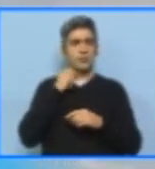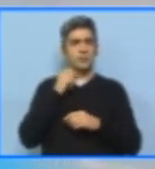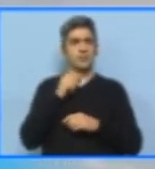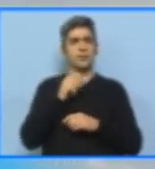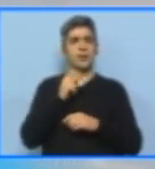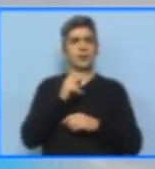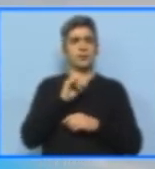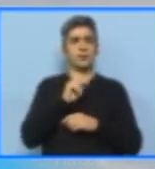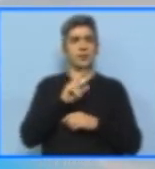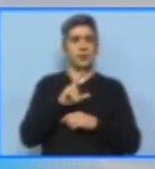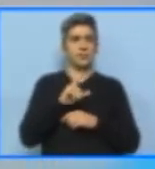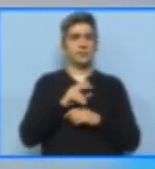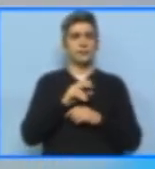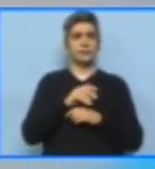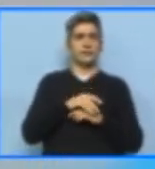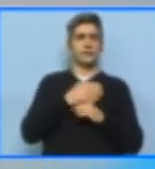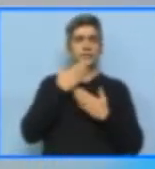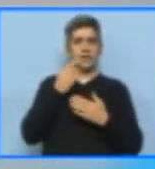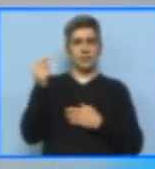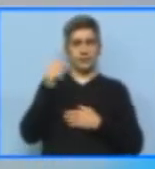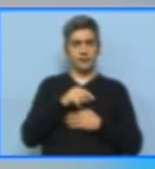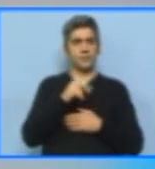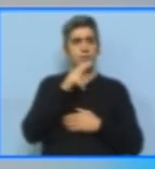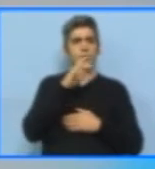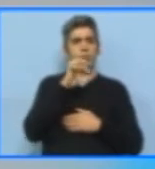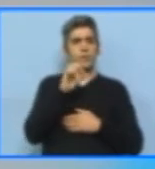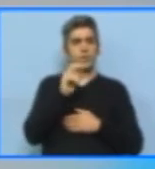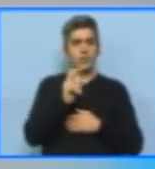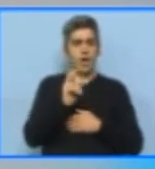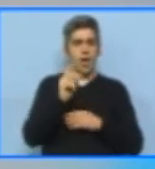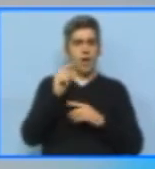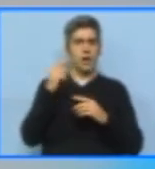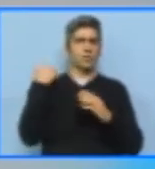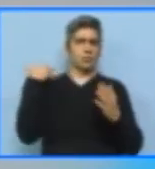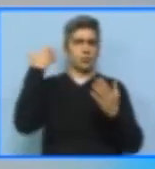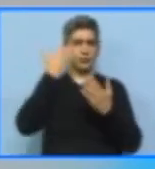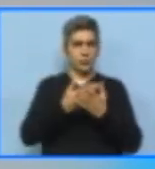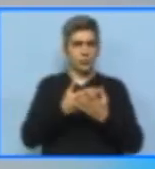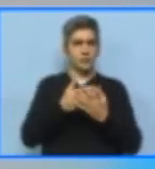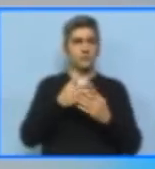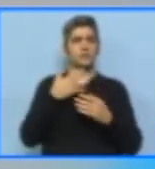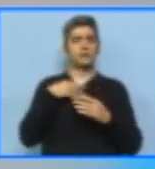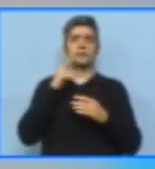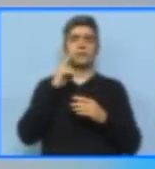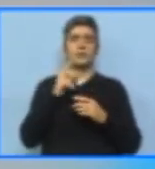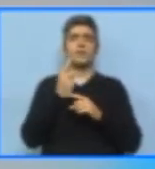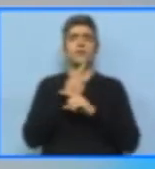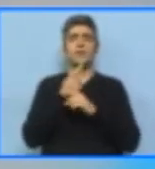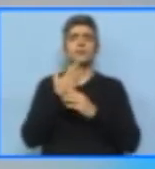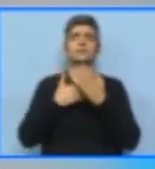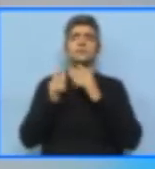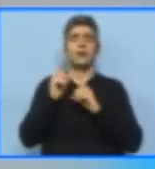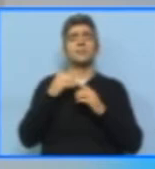entre nós. 80 anos depois e sem qualquer pretensão de fazermos algum género de arqueologia, o que é